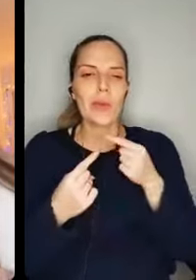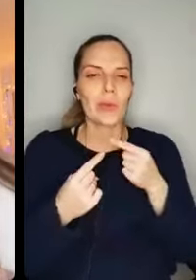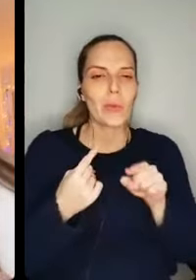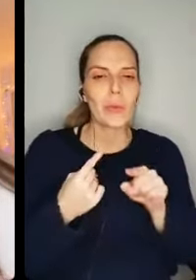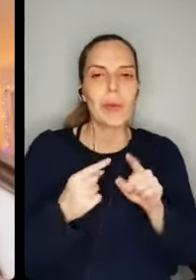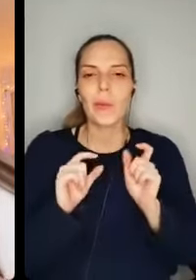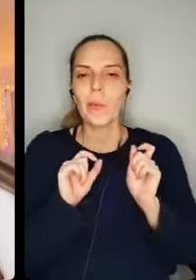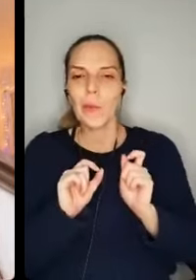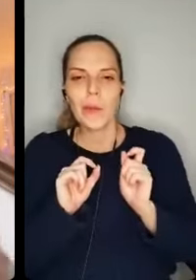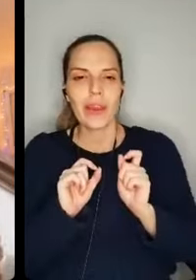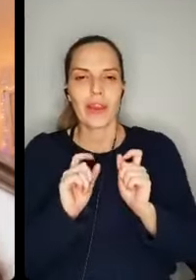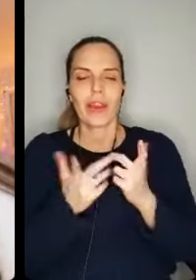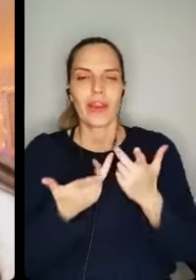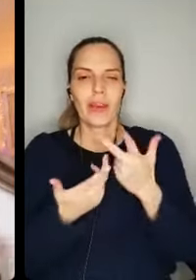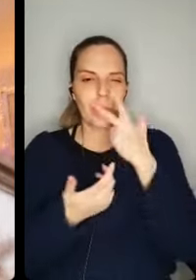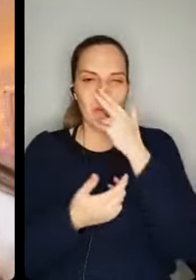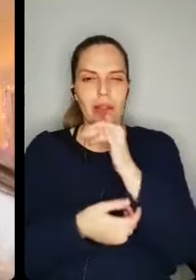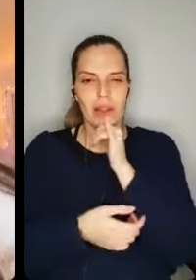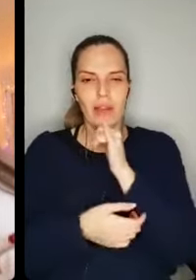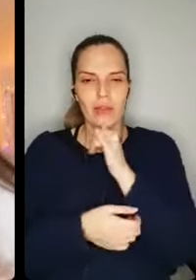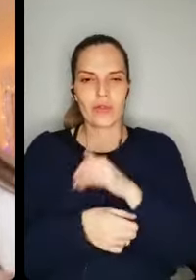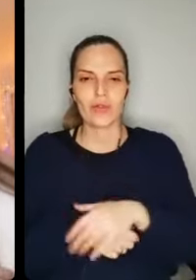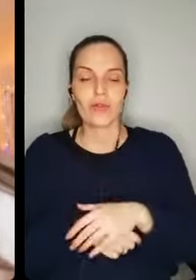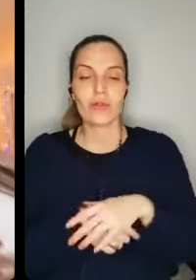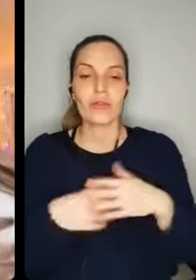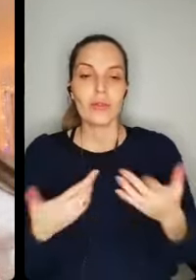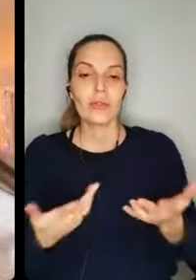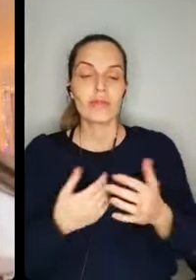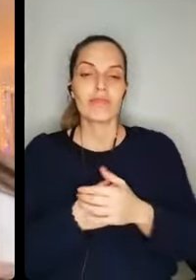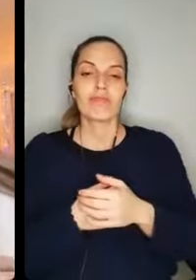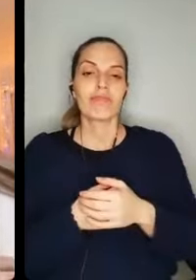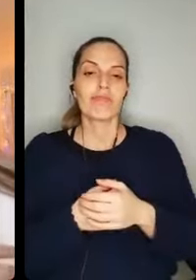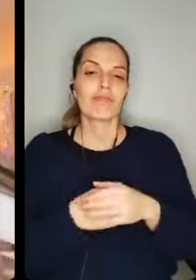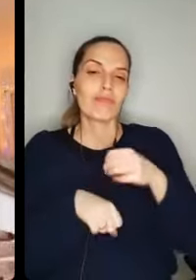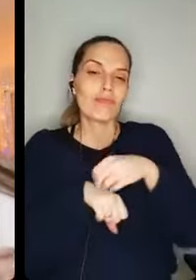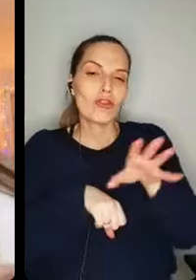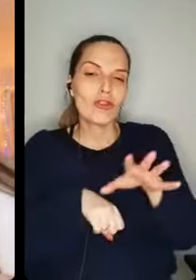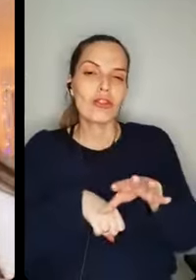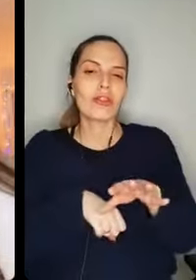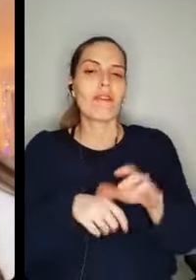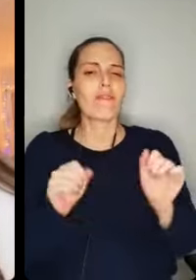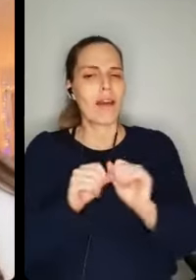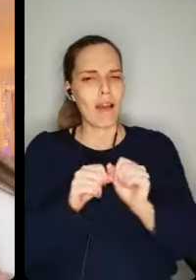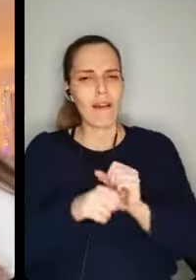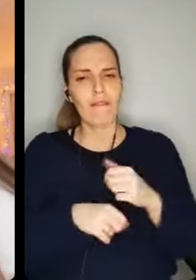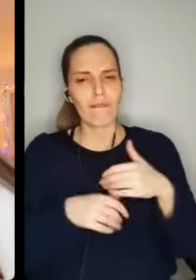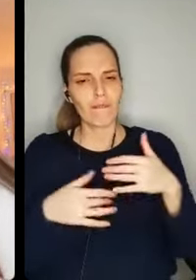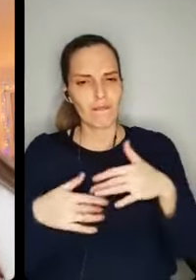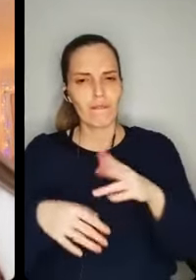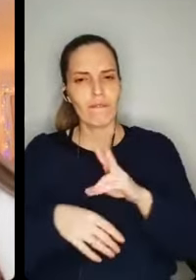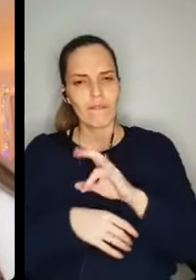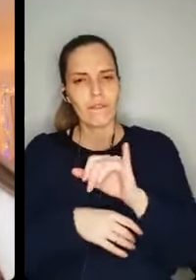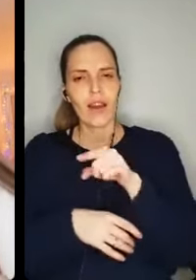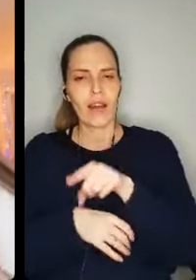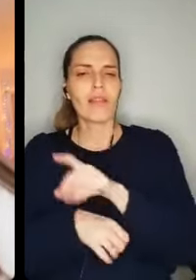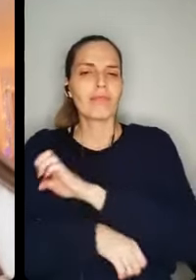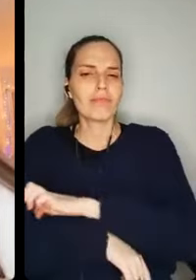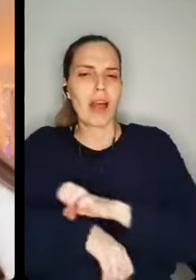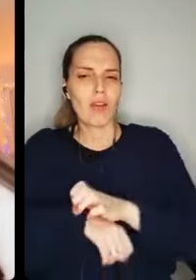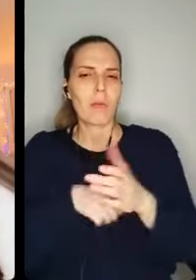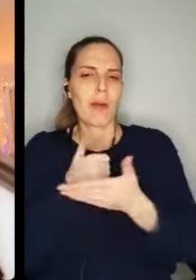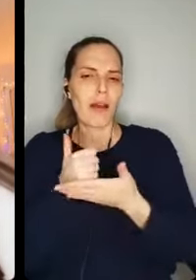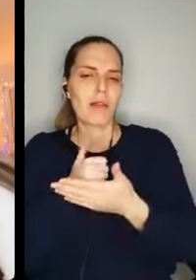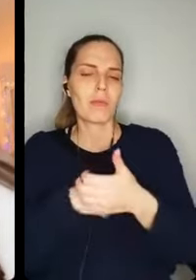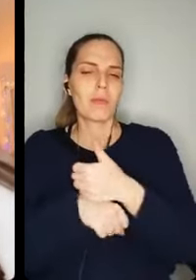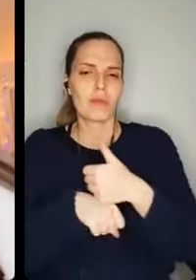é se jogar, assim, né? Fazer os estágios básicos, fazer os estágios profissionais. E é assim que a gente vai aprender. Eu